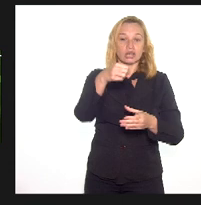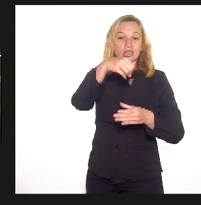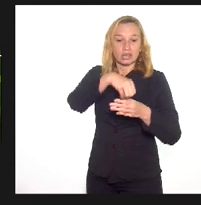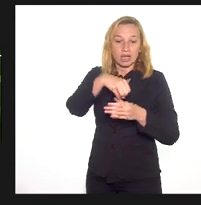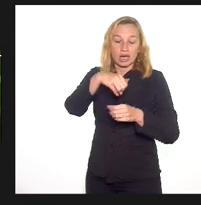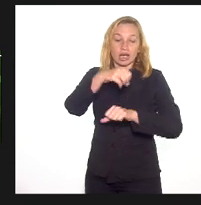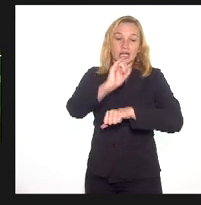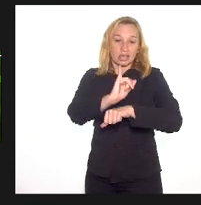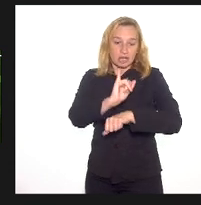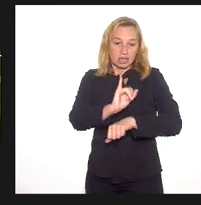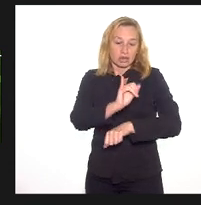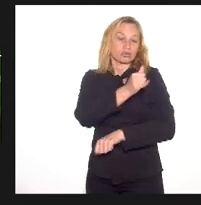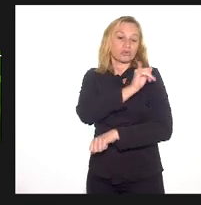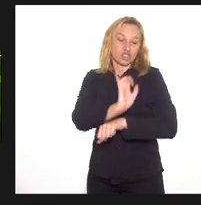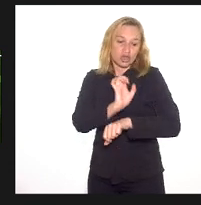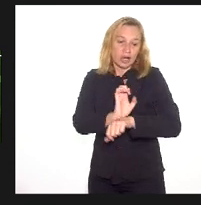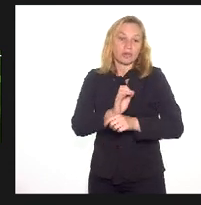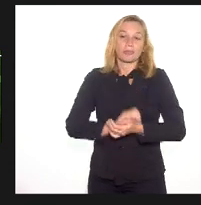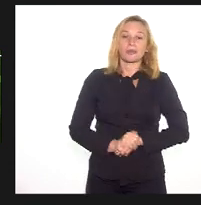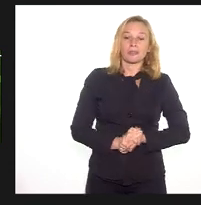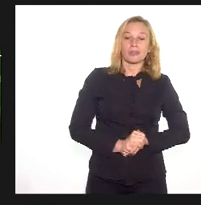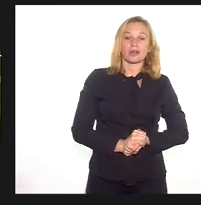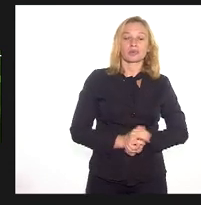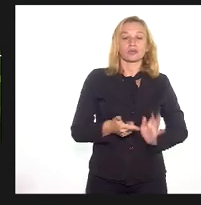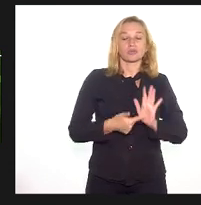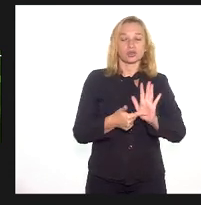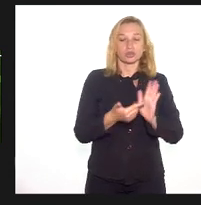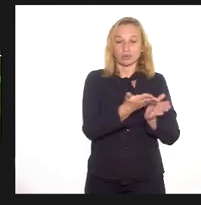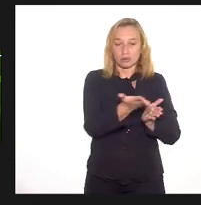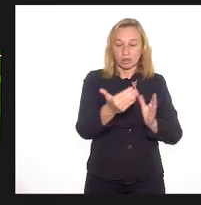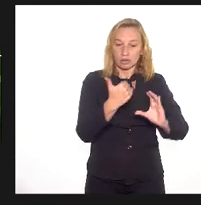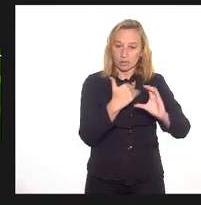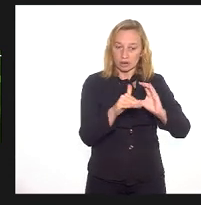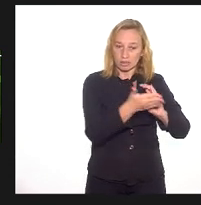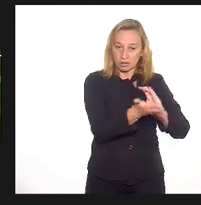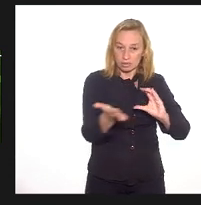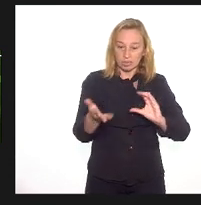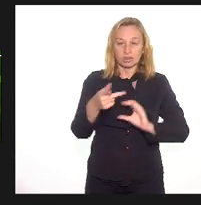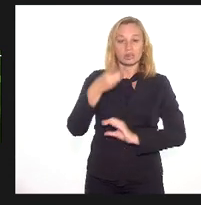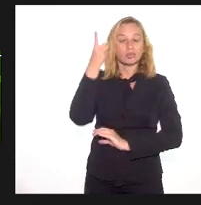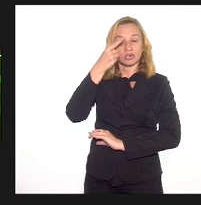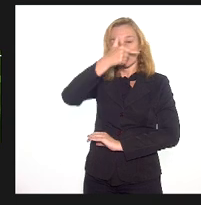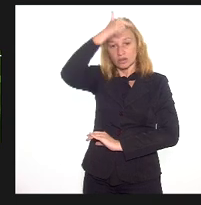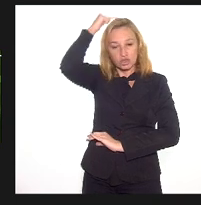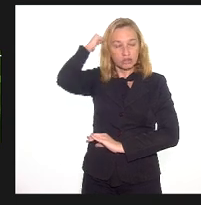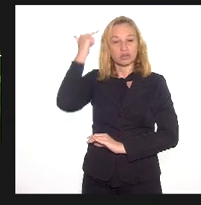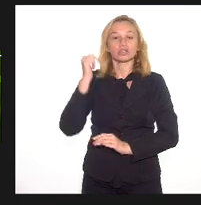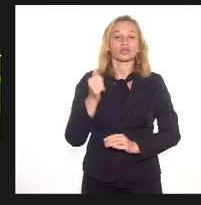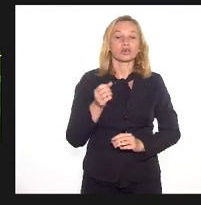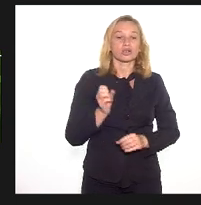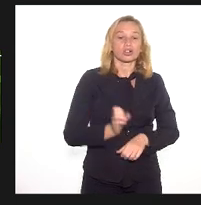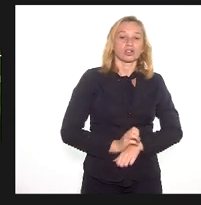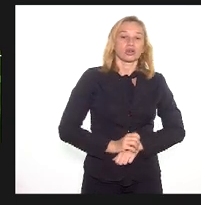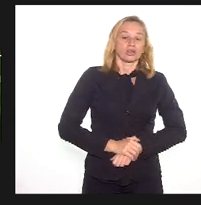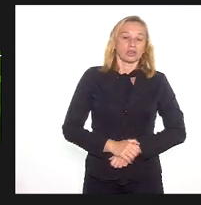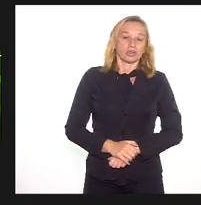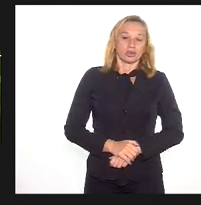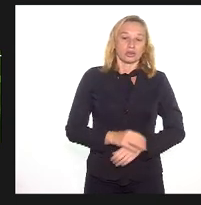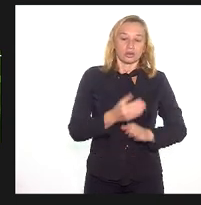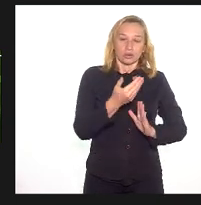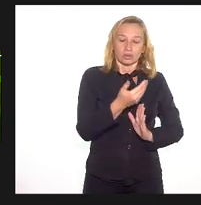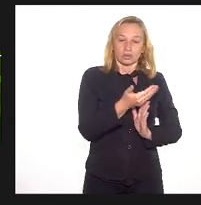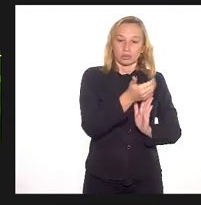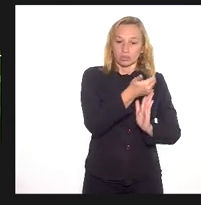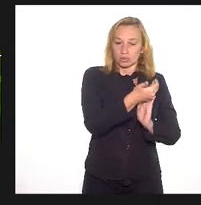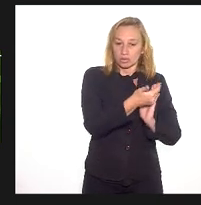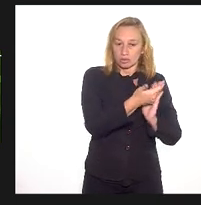Tá? Nós passaremos ao senhor deputado Luiz Paulo esta informação com o extrato Rio de Janeiro, e ela